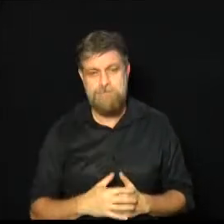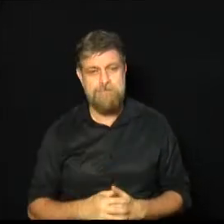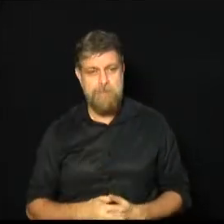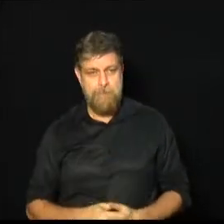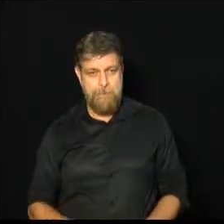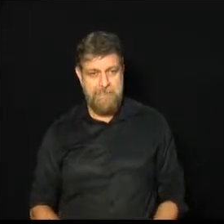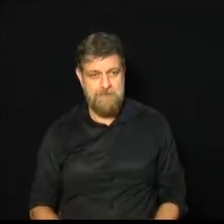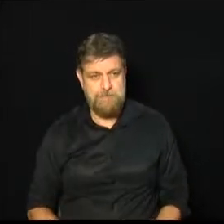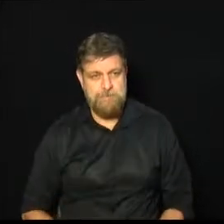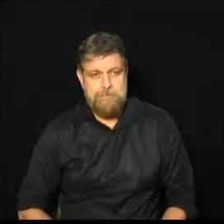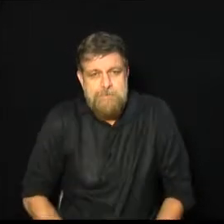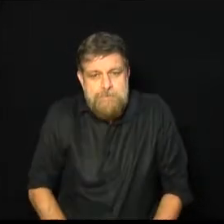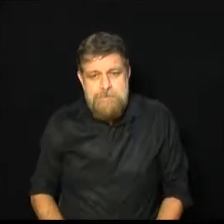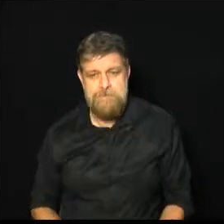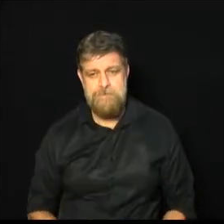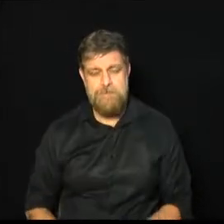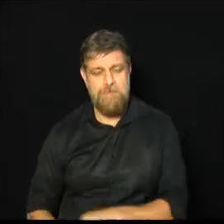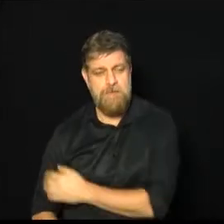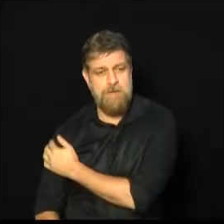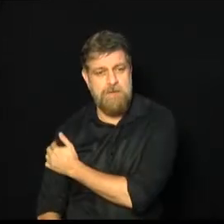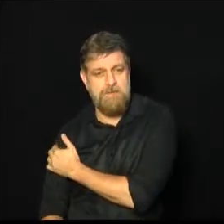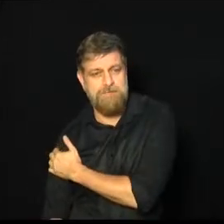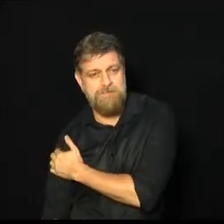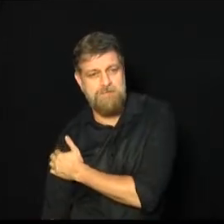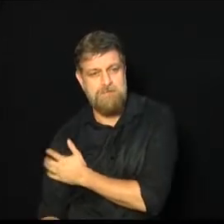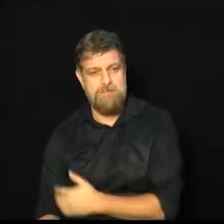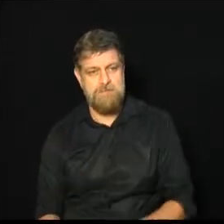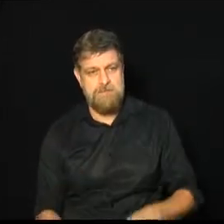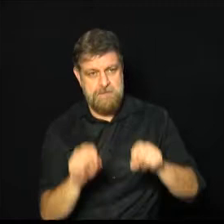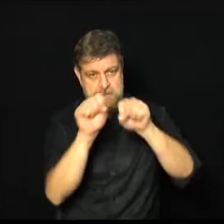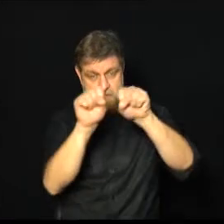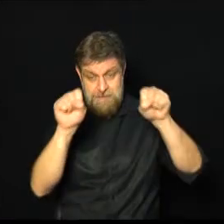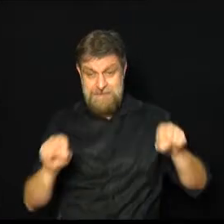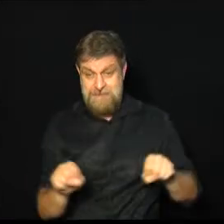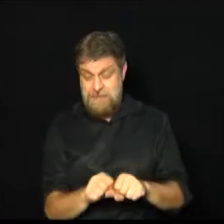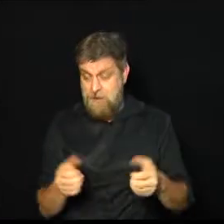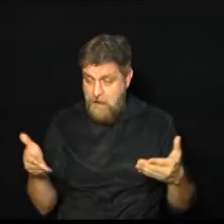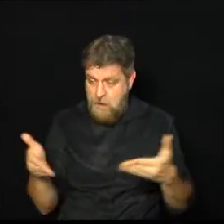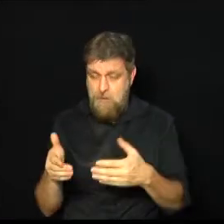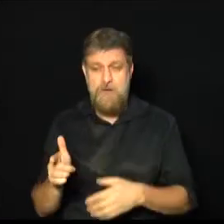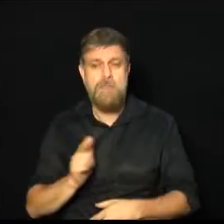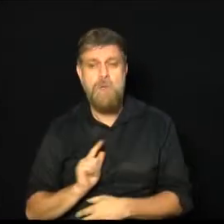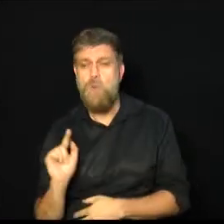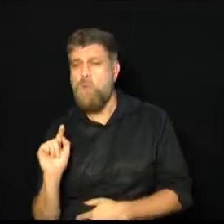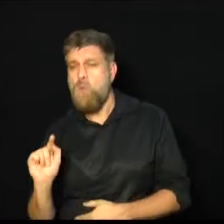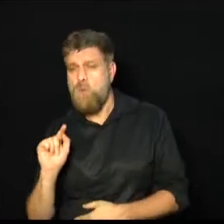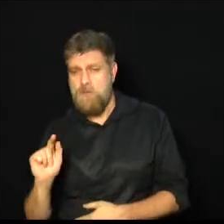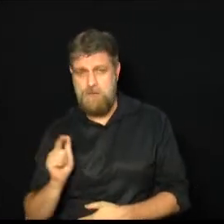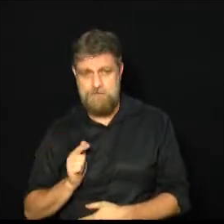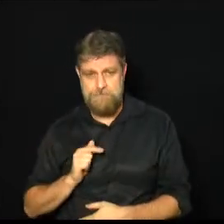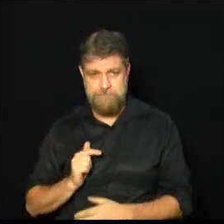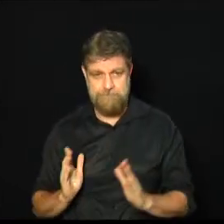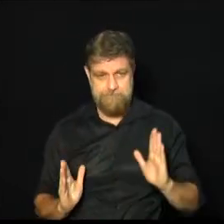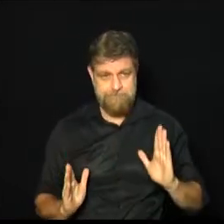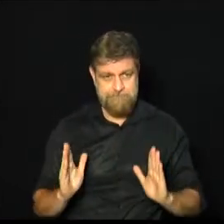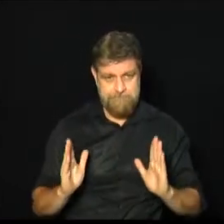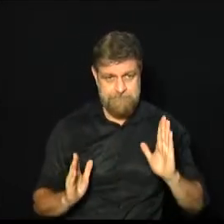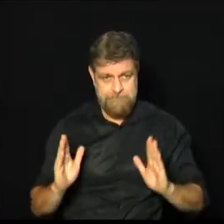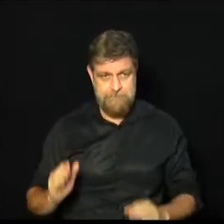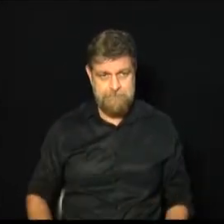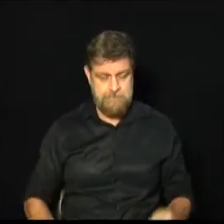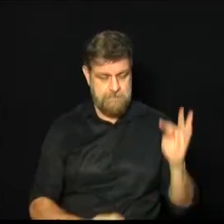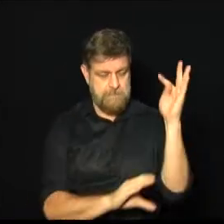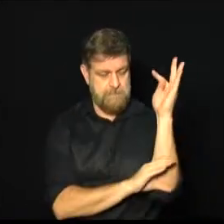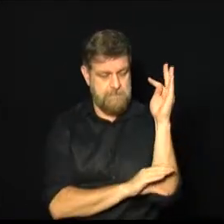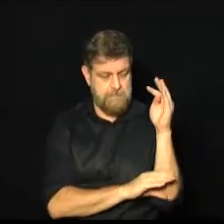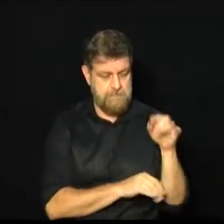A situação, né, do sistema nesse momento. Então, nós temos o trecho entre o terminal